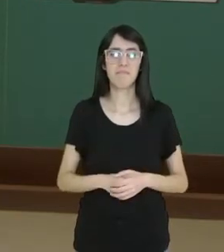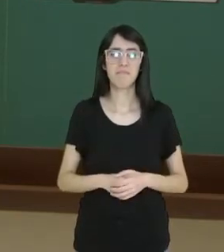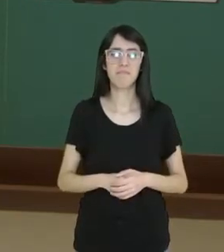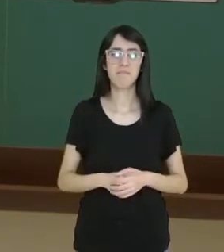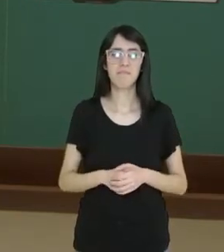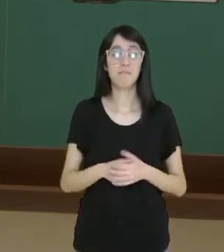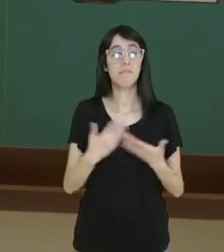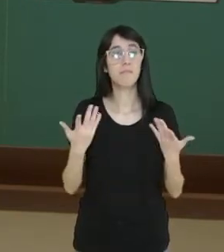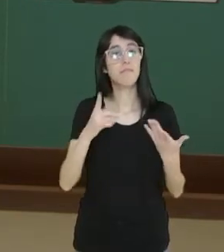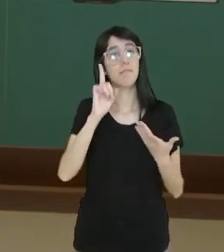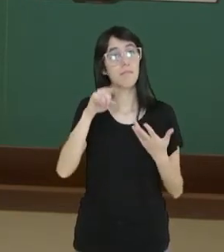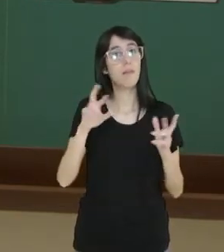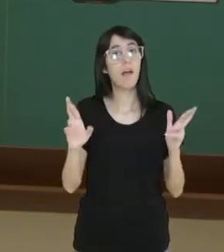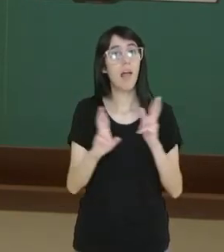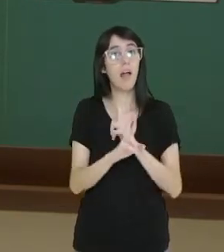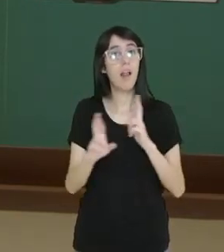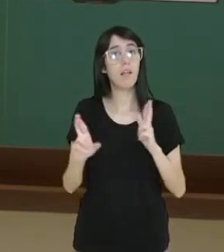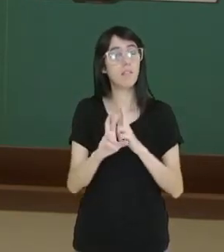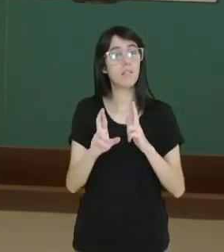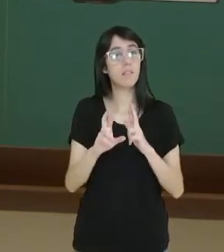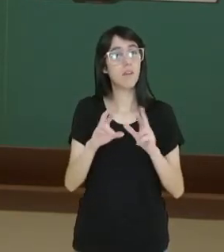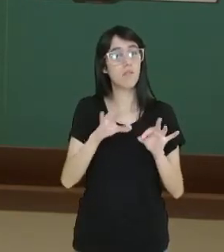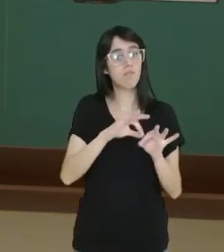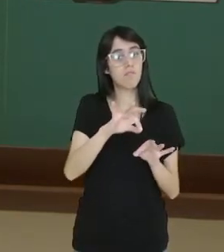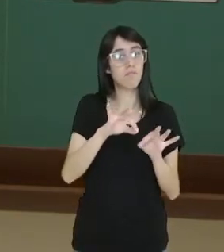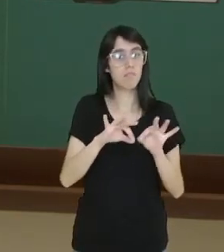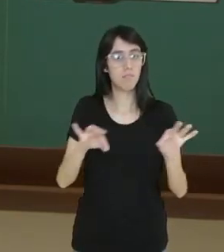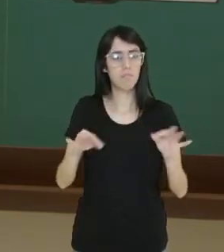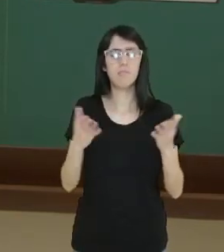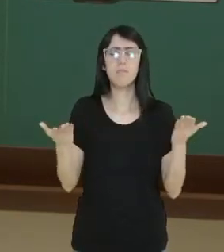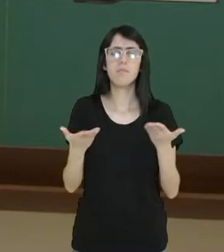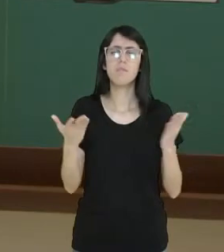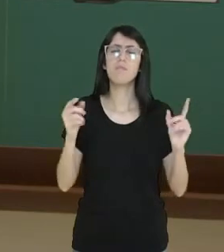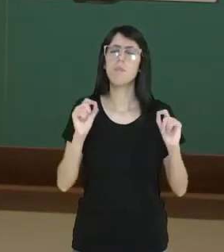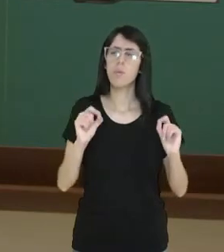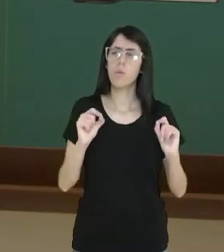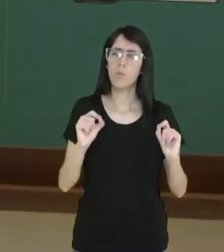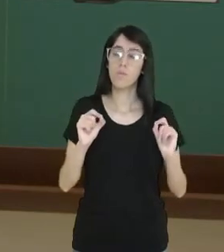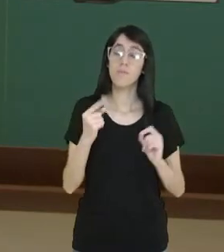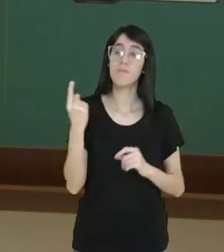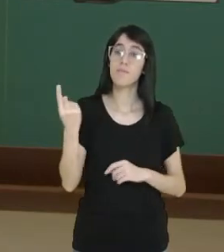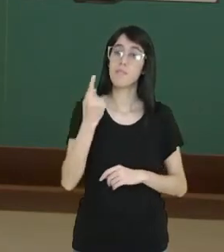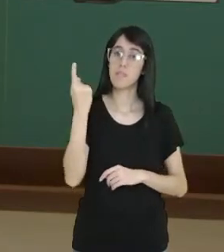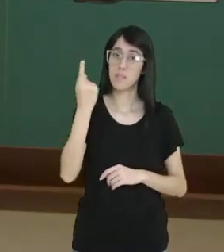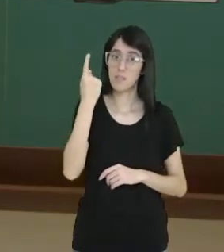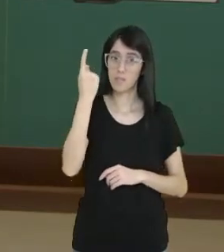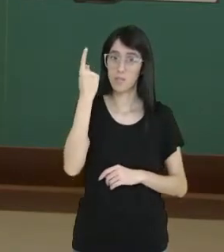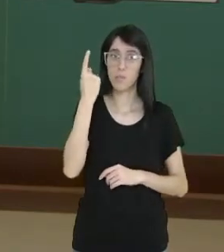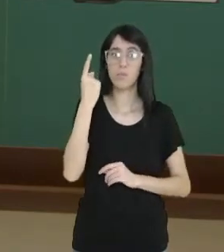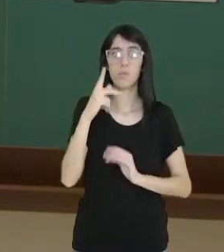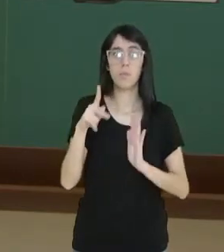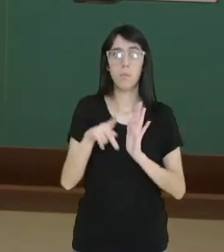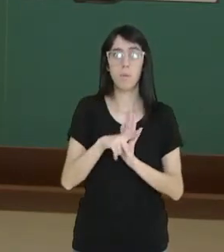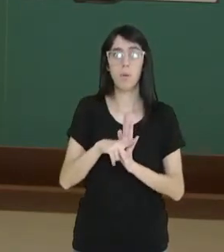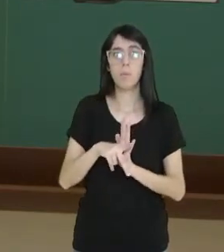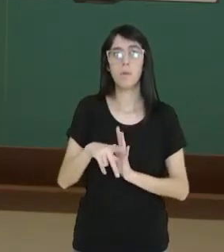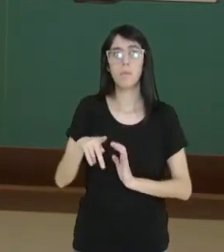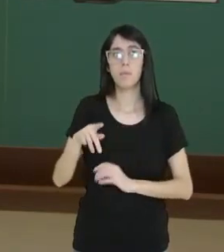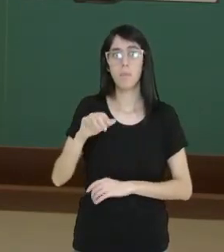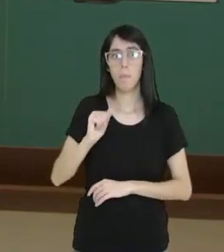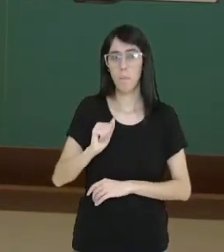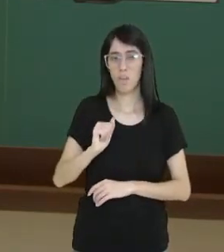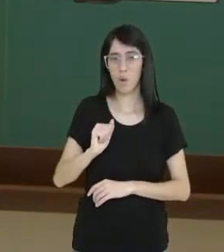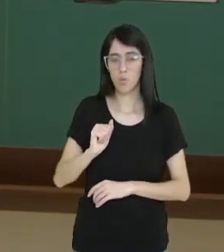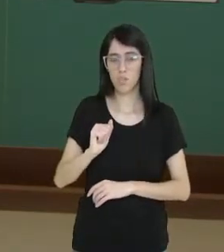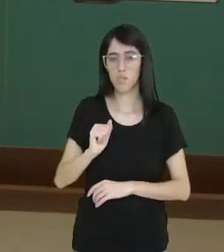sim uma relação métrica. E agora o que nós fazemos? Consideramos a altura em relação à hipotenusa. Então, quando eu traço a altura em